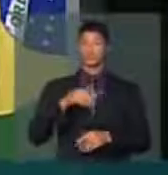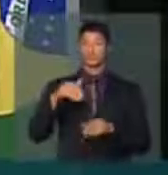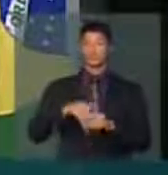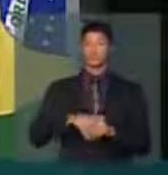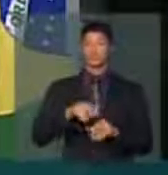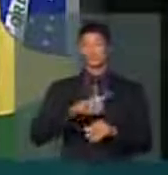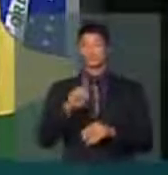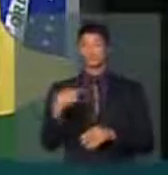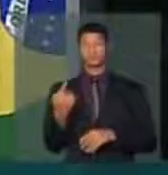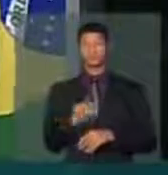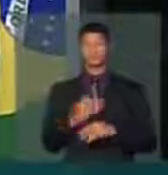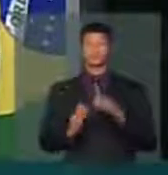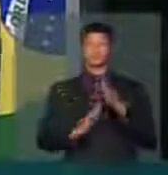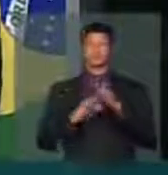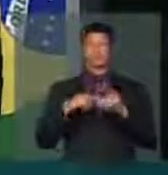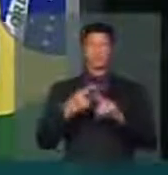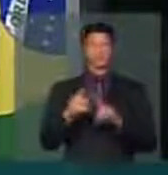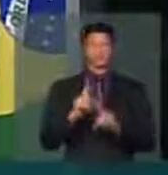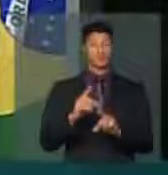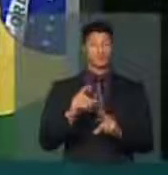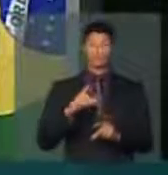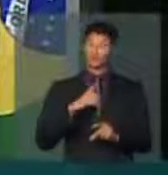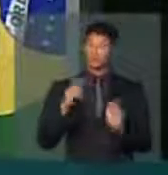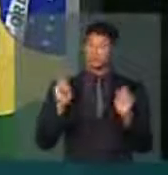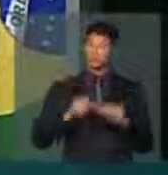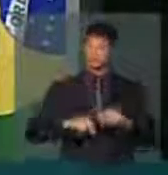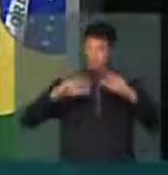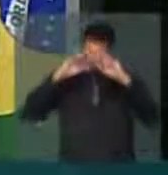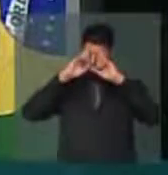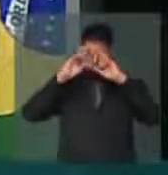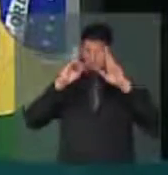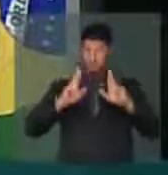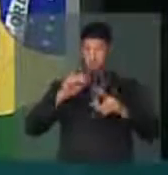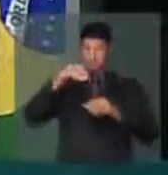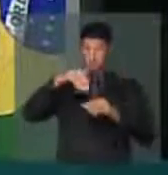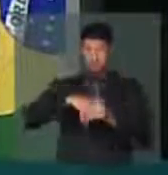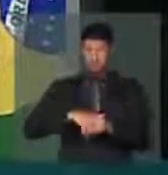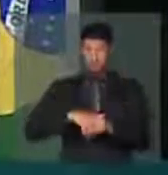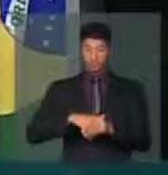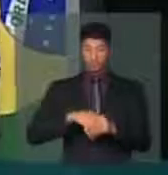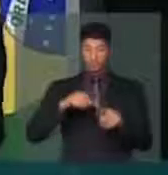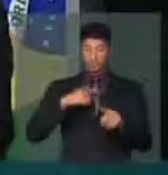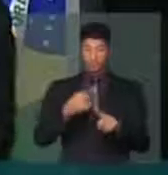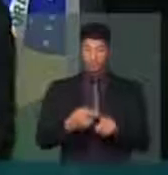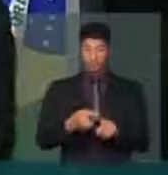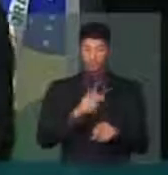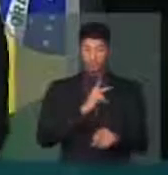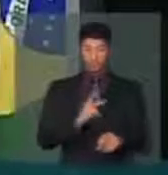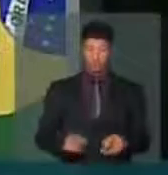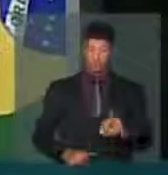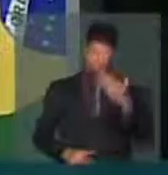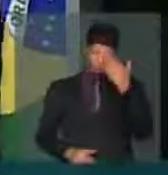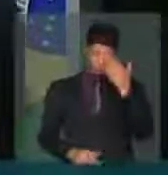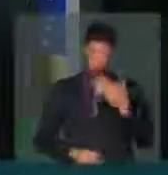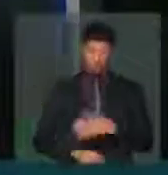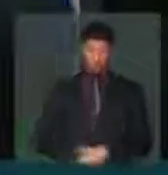esses dias que não atingiu a maioria. Tem que se respeitar o voto da maioria. Presidente, muito obrigado.